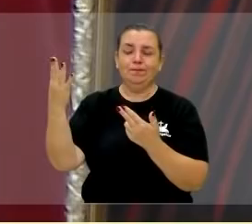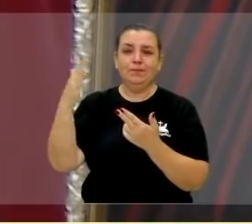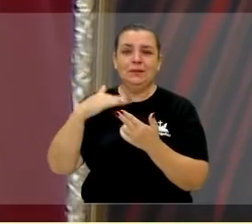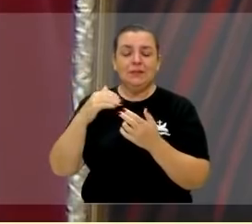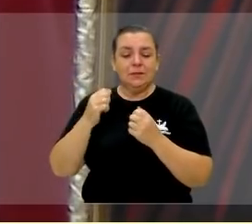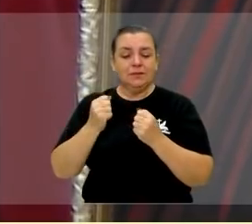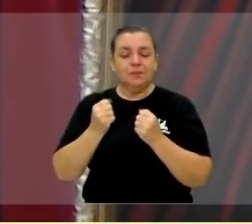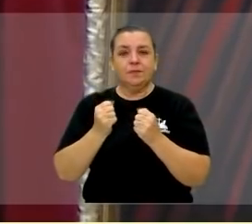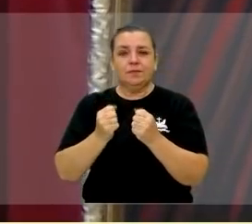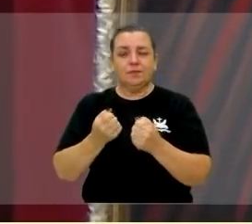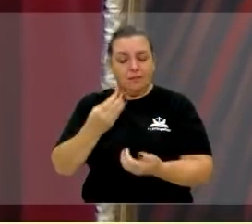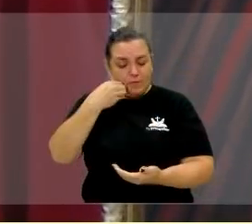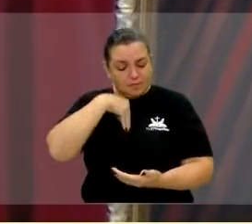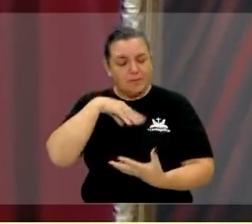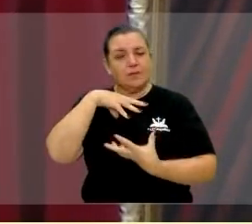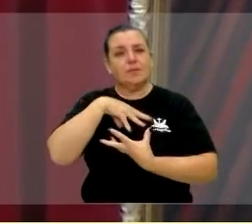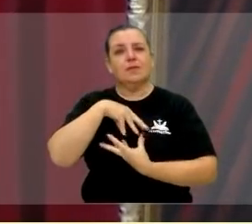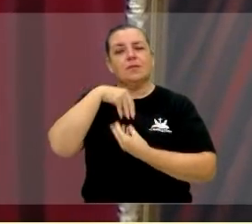nossa alma,